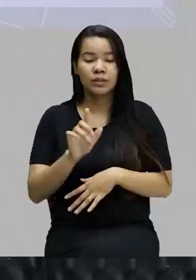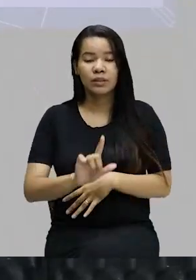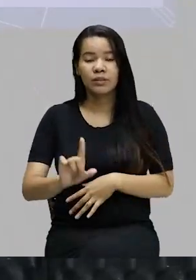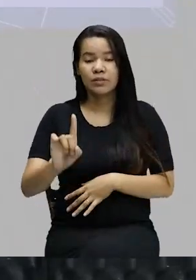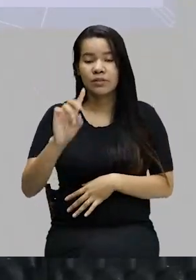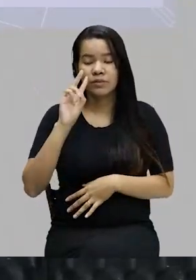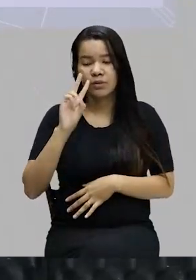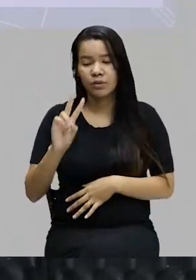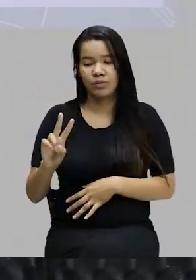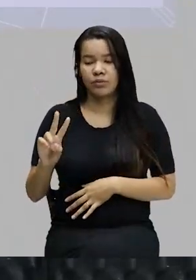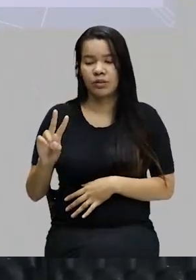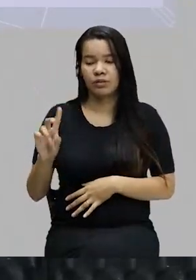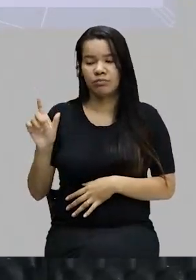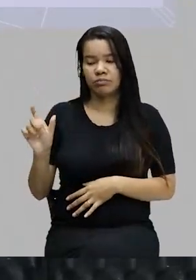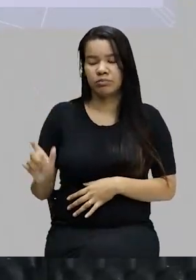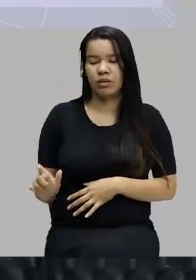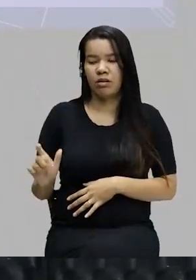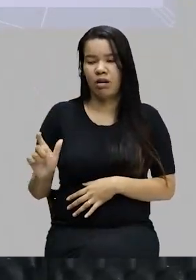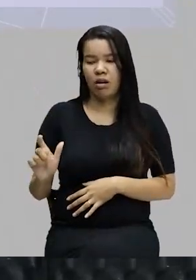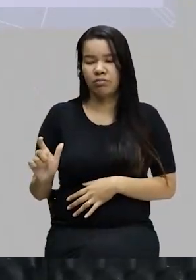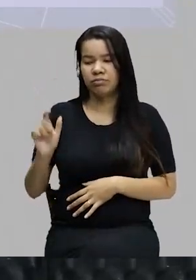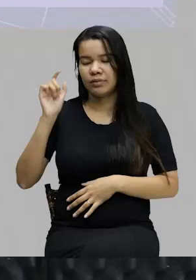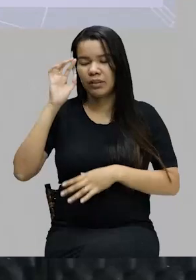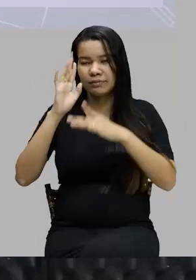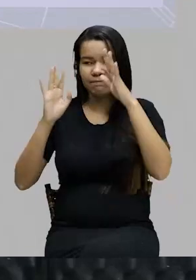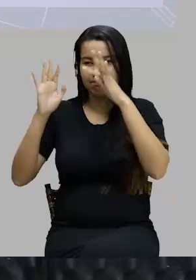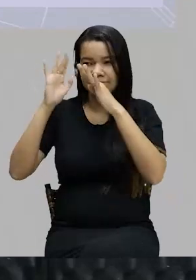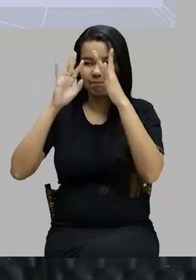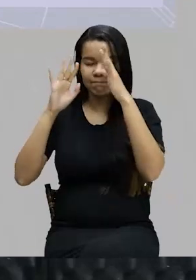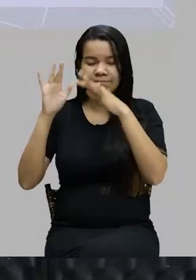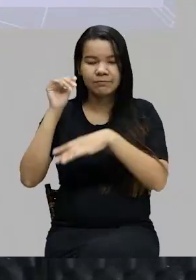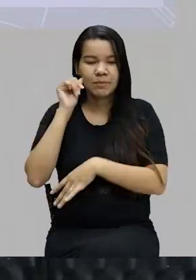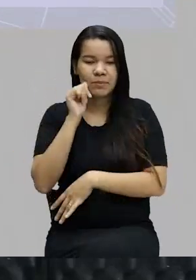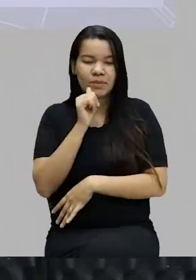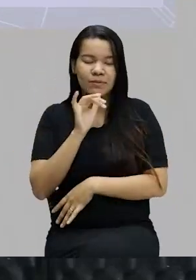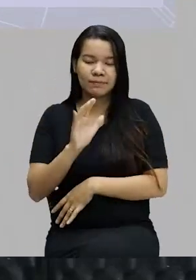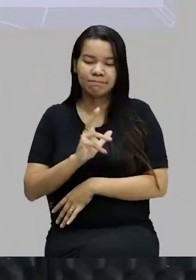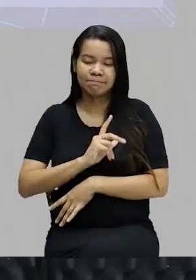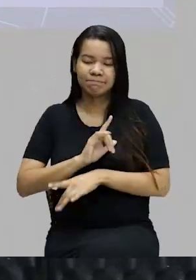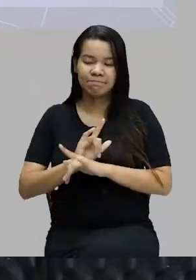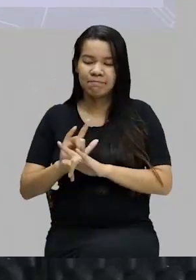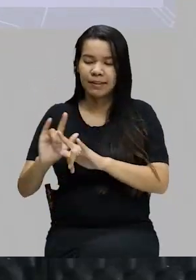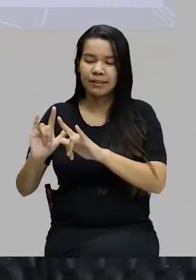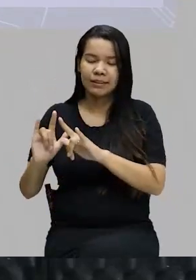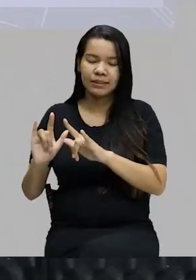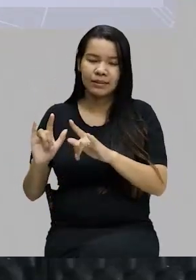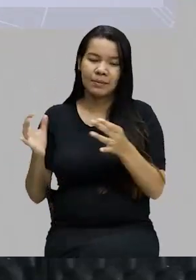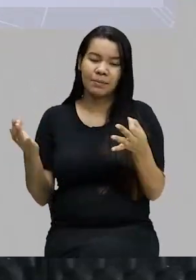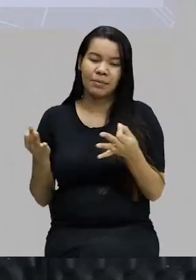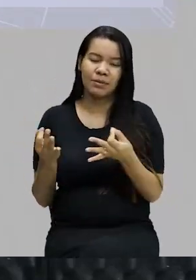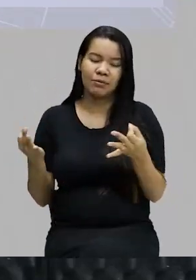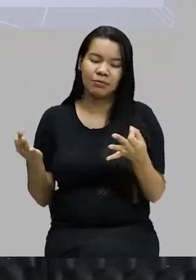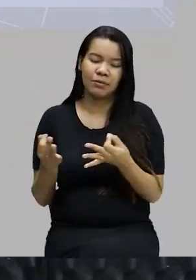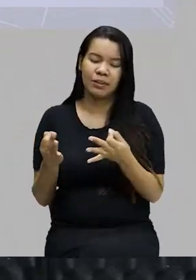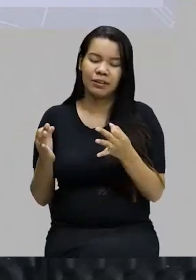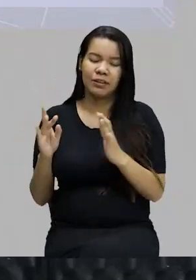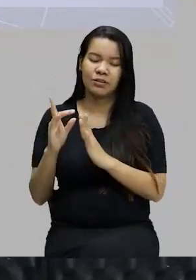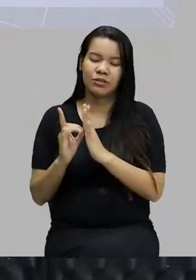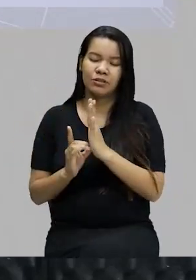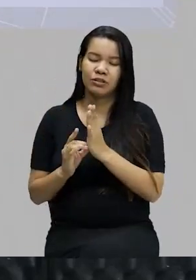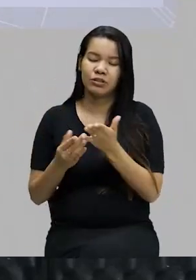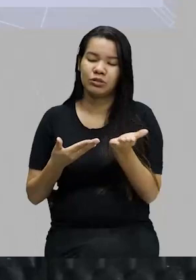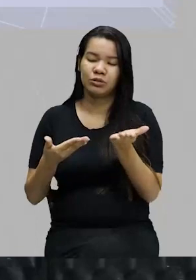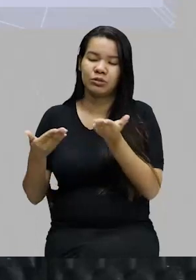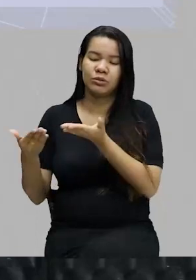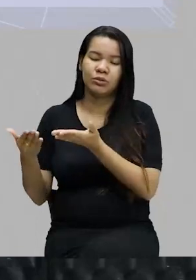Eles colocavam a mulher amada como sendo perfeita, como sendo ideal, como sendo pura, como sendo digna de todo amor,